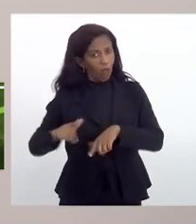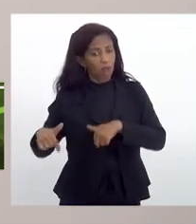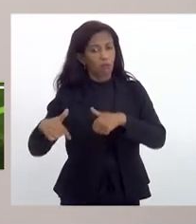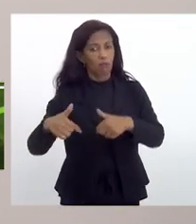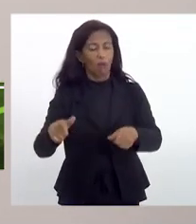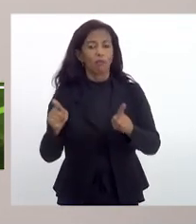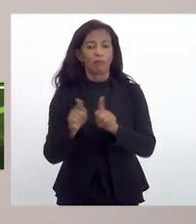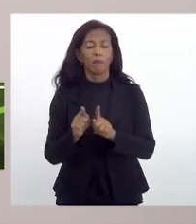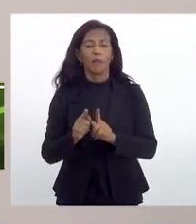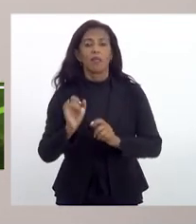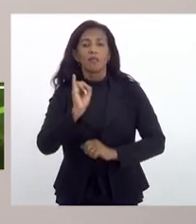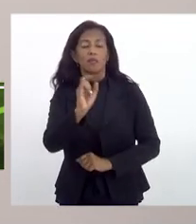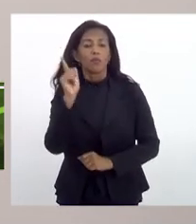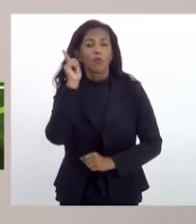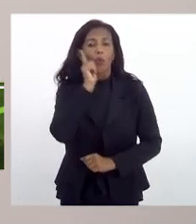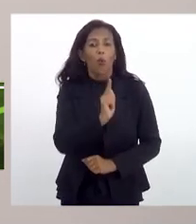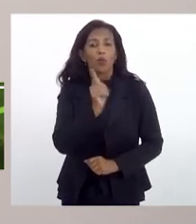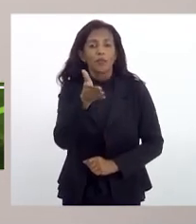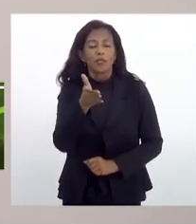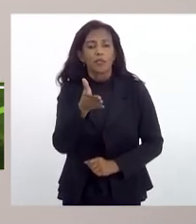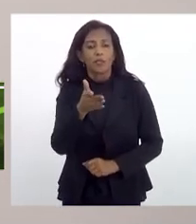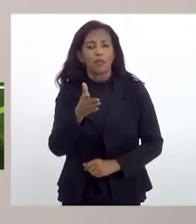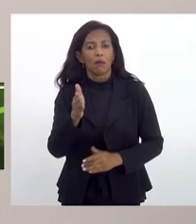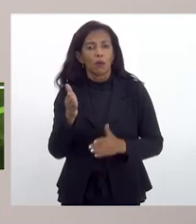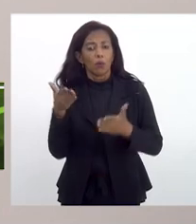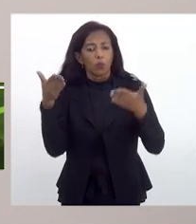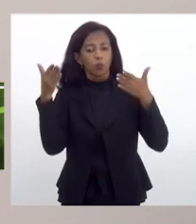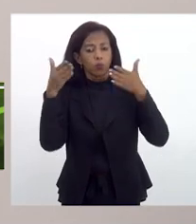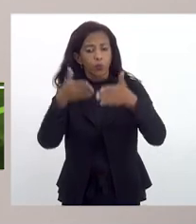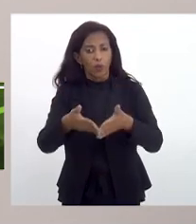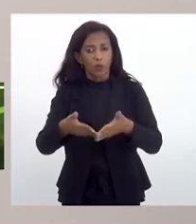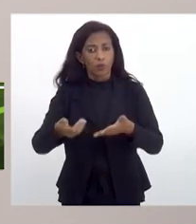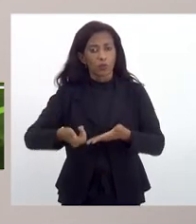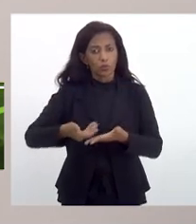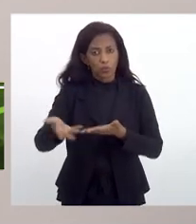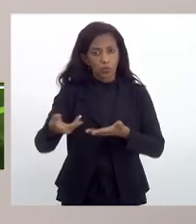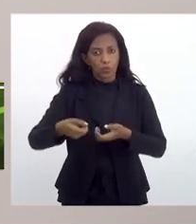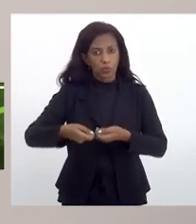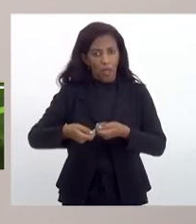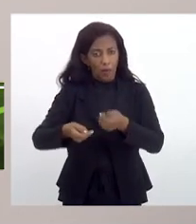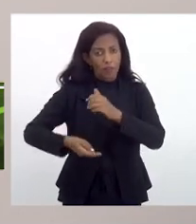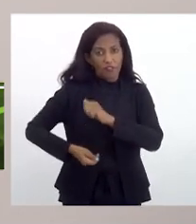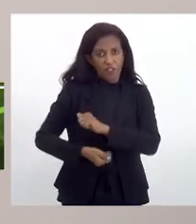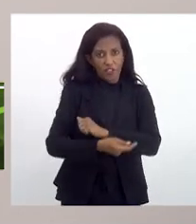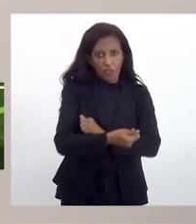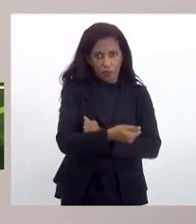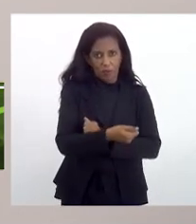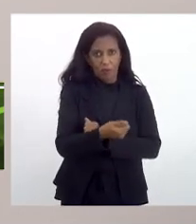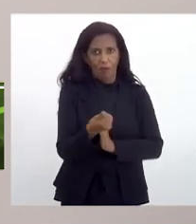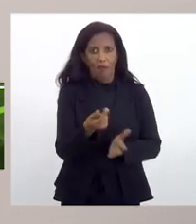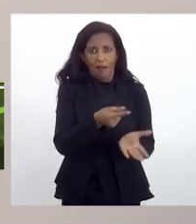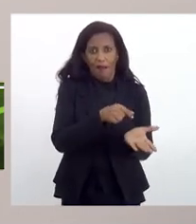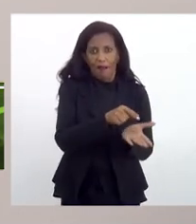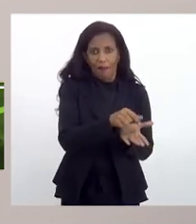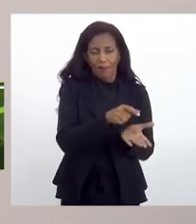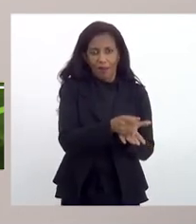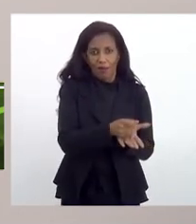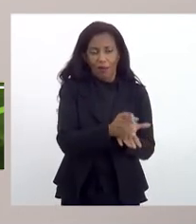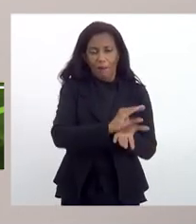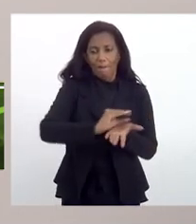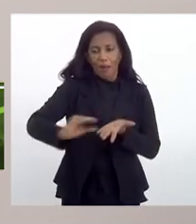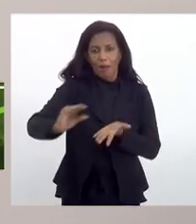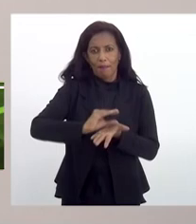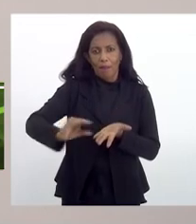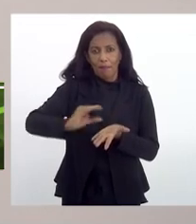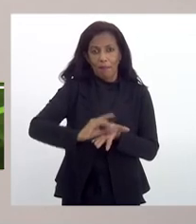Se a gente vai conseguir a excepcionalização das despesas de investimento, despesas de capital, nós vamos ter a